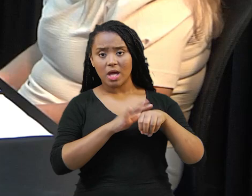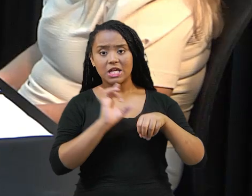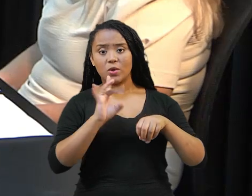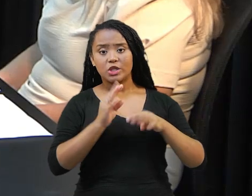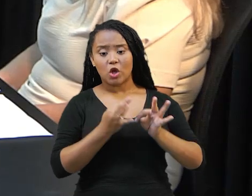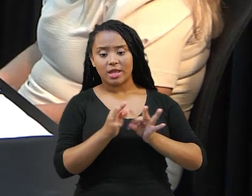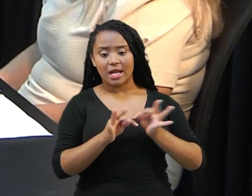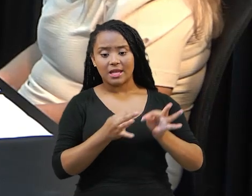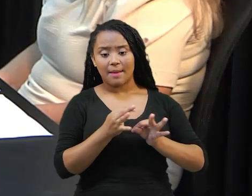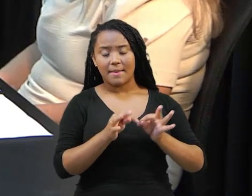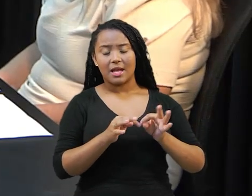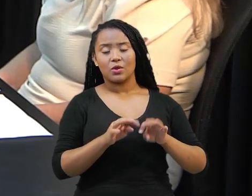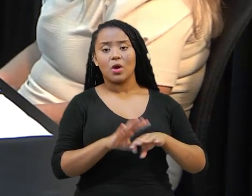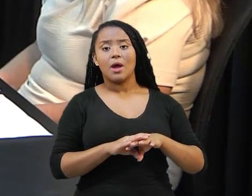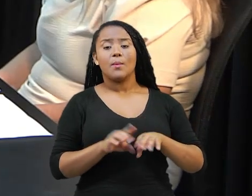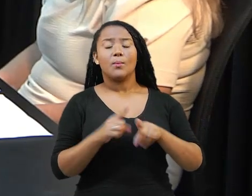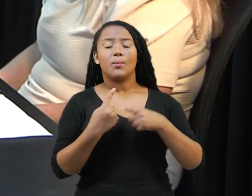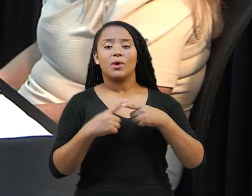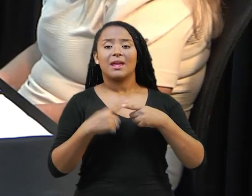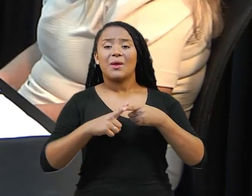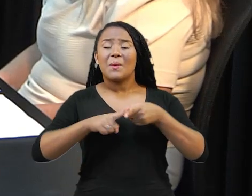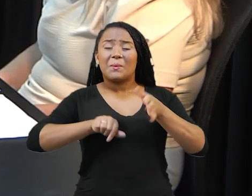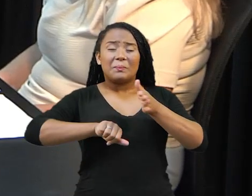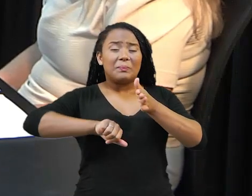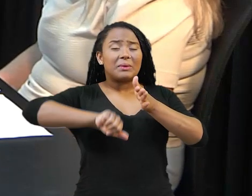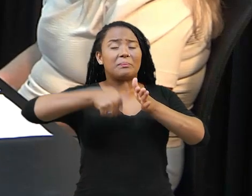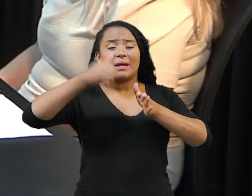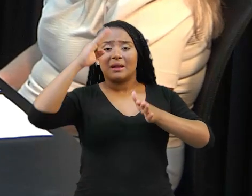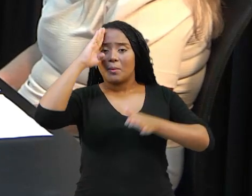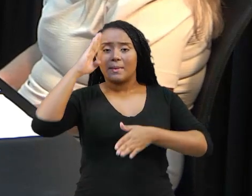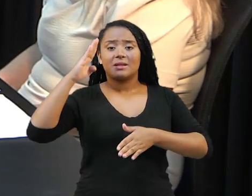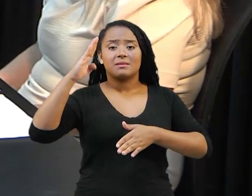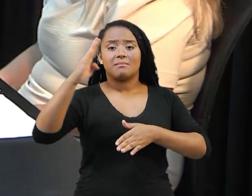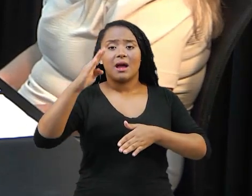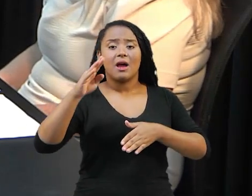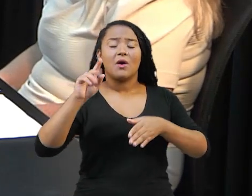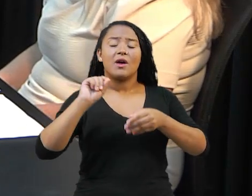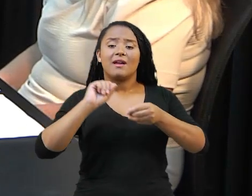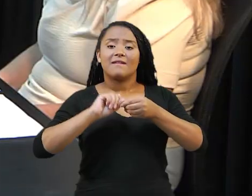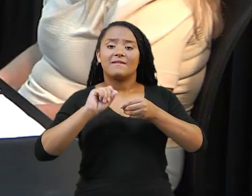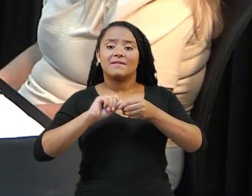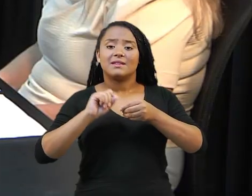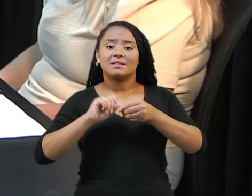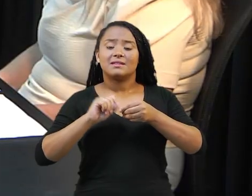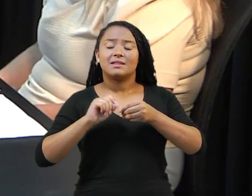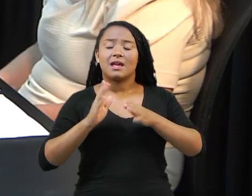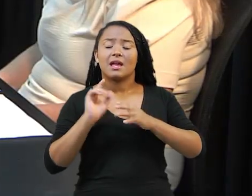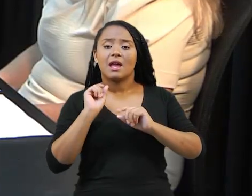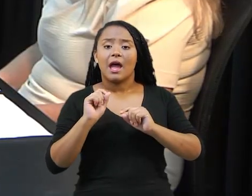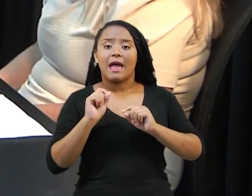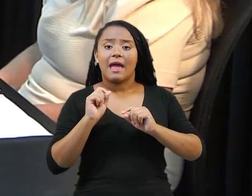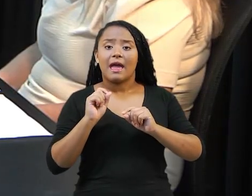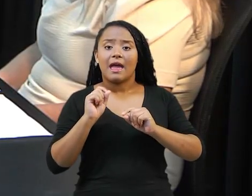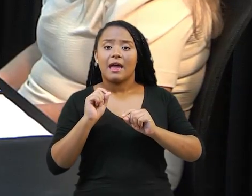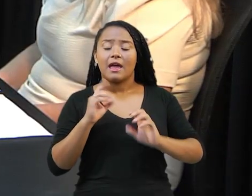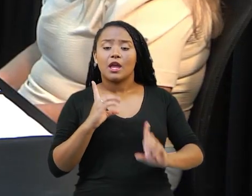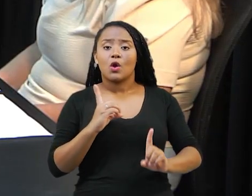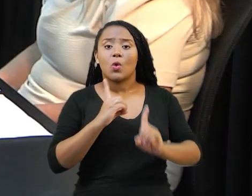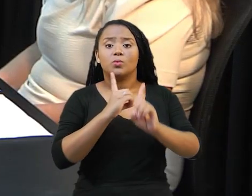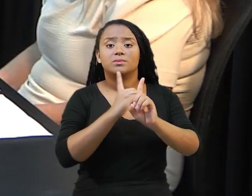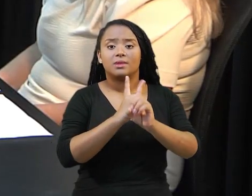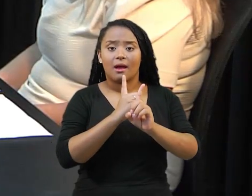Então, os médicos, a primeira função é a prevenção. A prevenção antes de ter a doença, com os hábitos de vida, e depois tentar